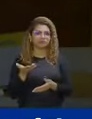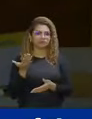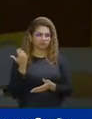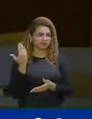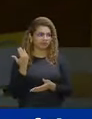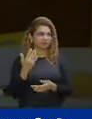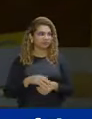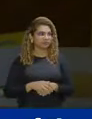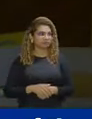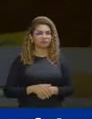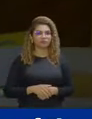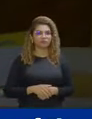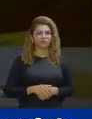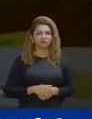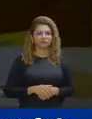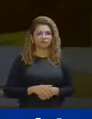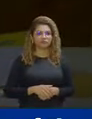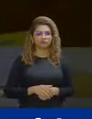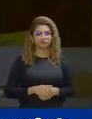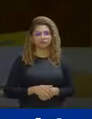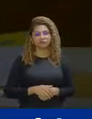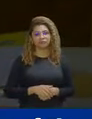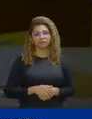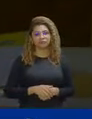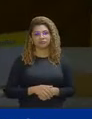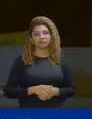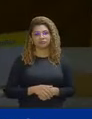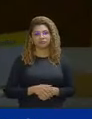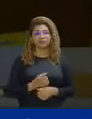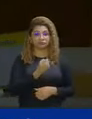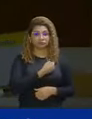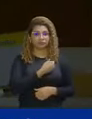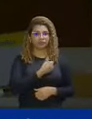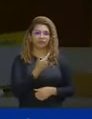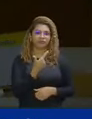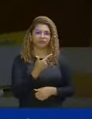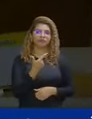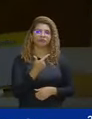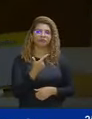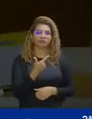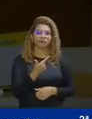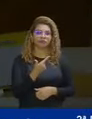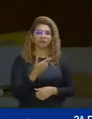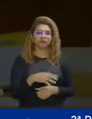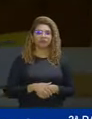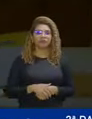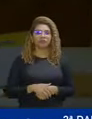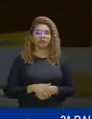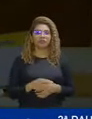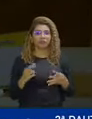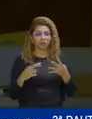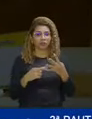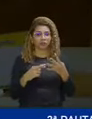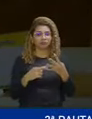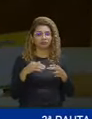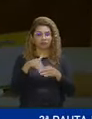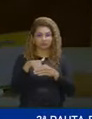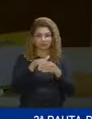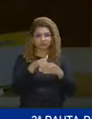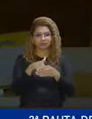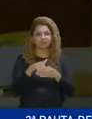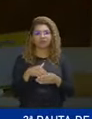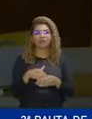Eu fiquei sabendo ali na rodovia. O número 2 da pauta é o recurso eleitoral no requerimento de